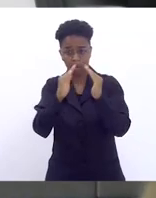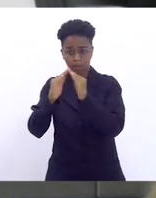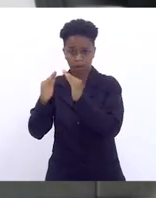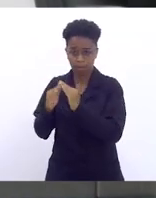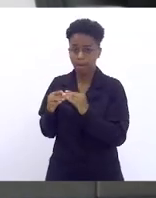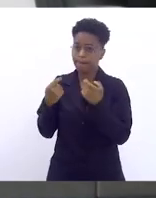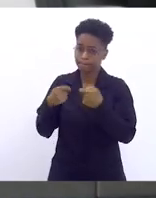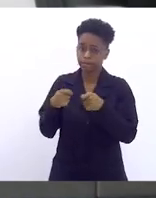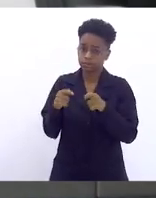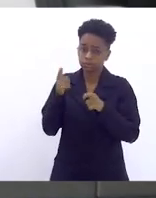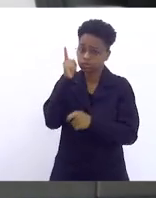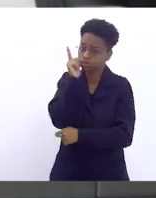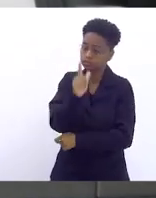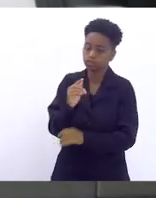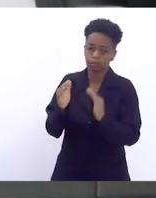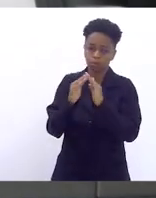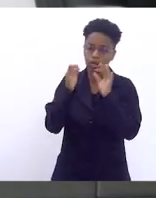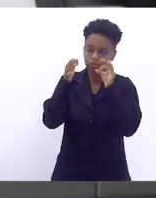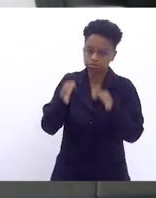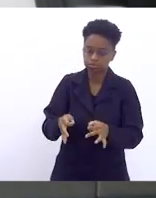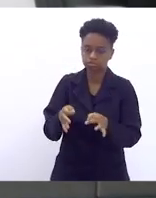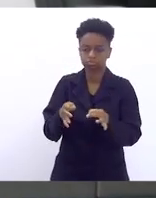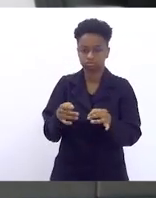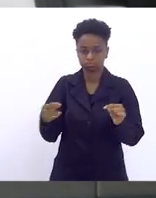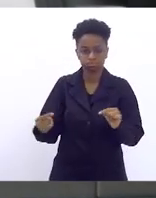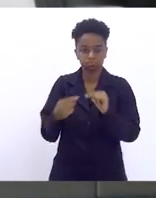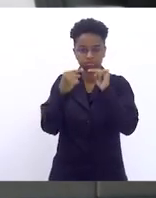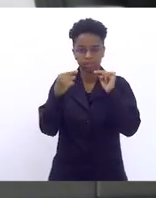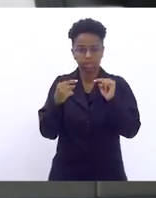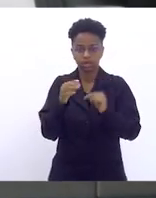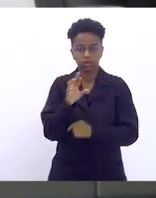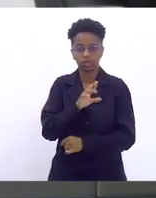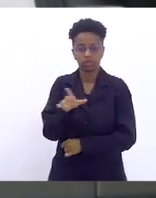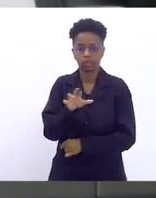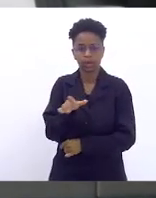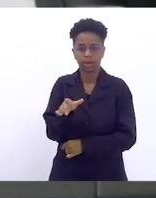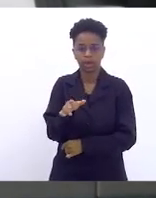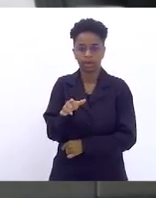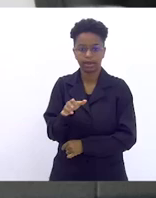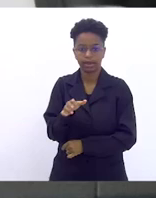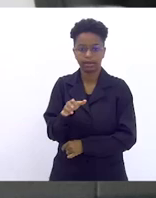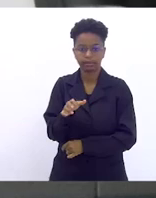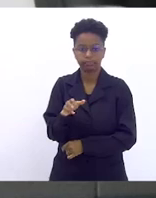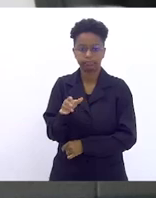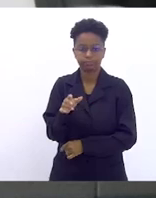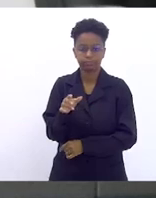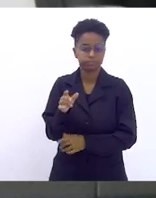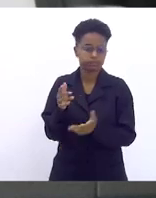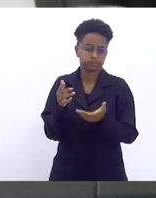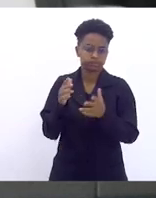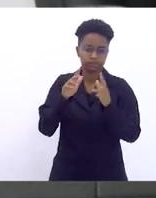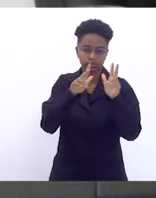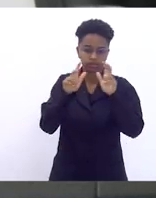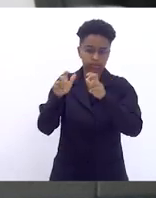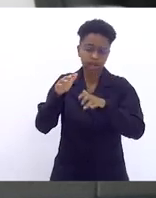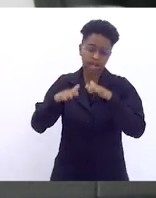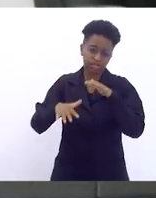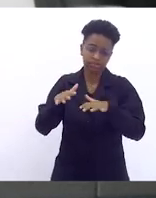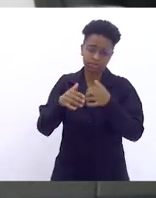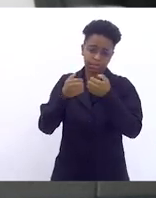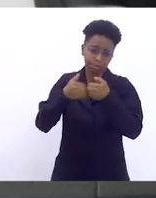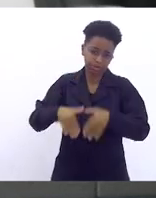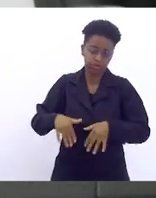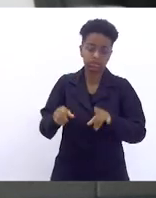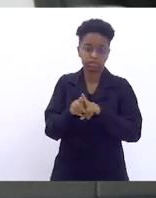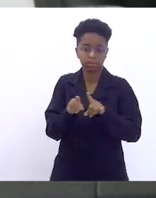condições de morar adequadamente não em situações muitas vezes degradantes né